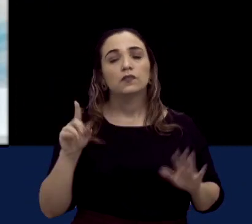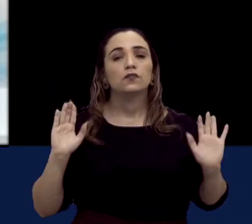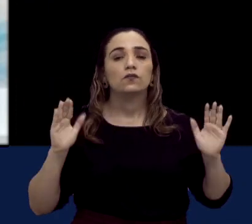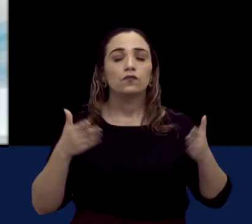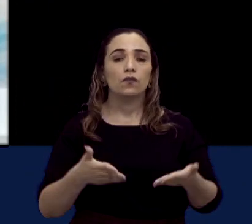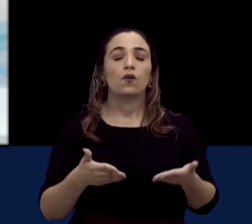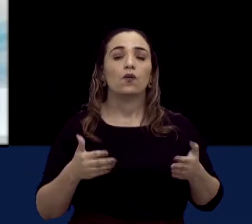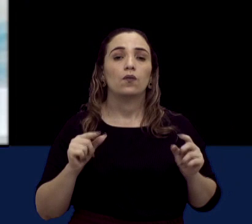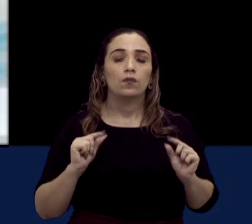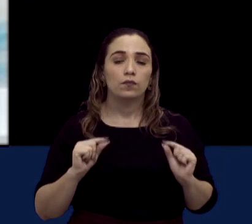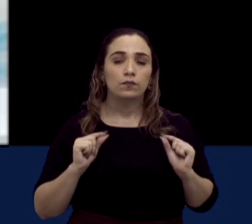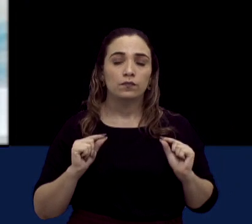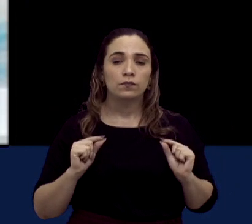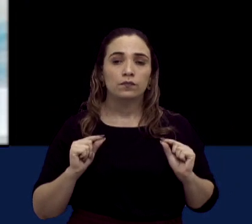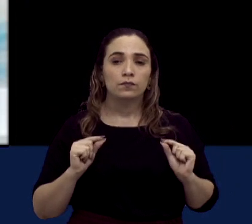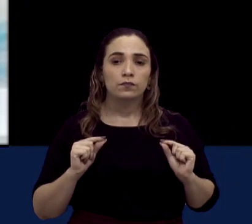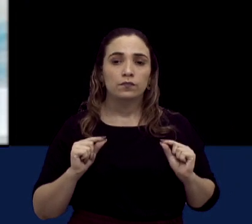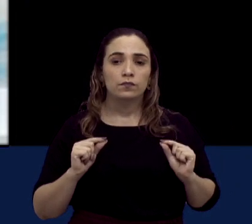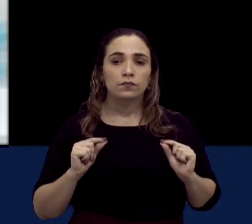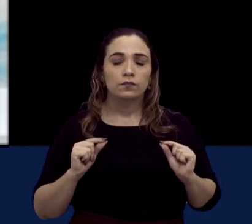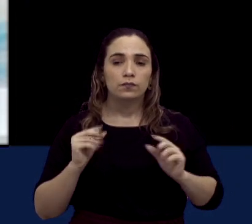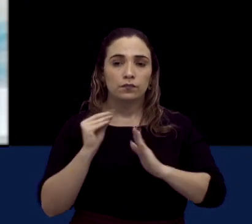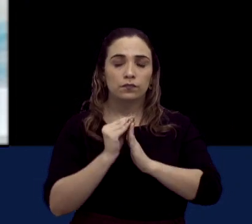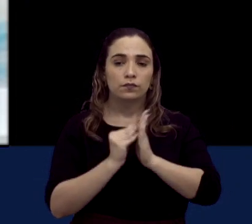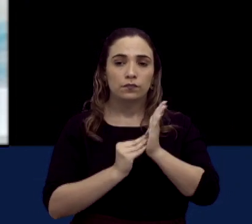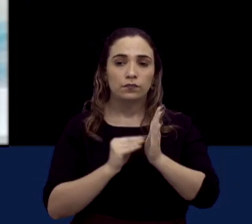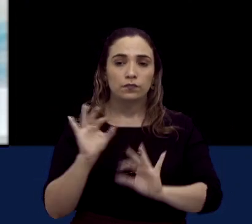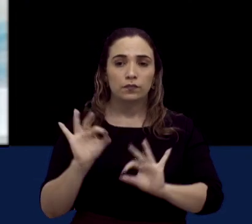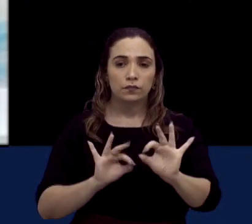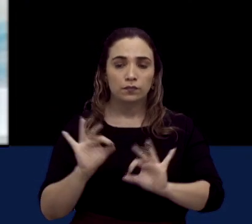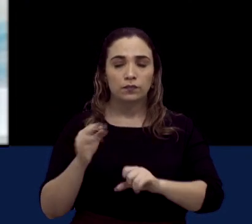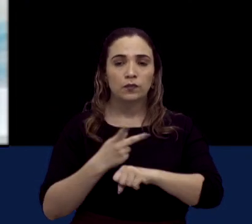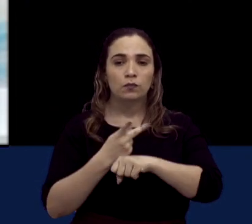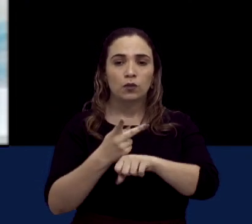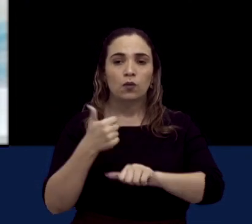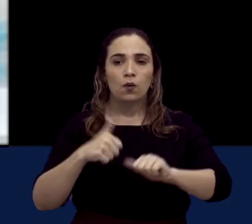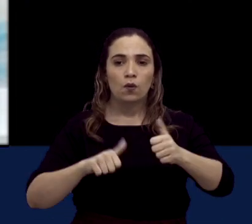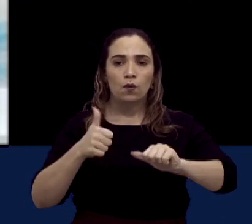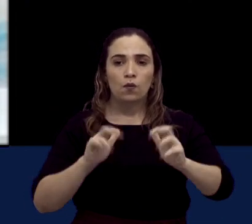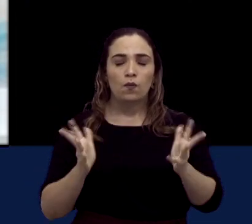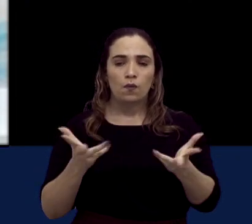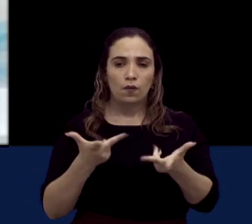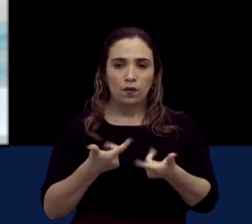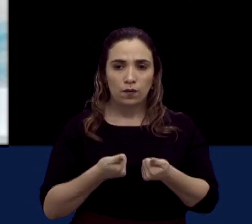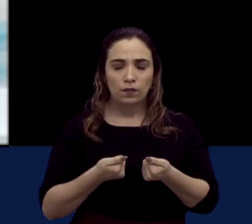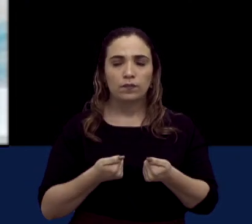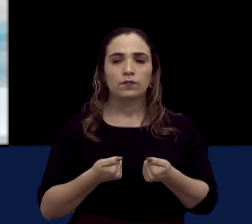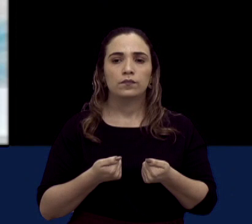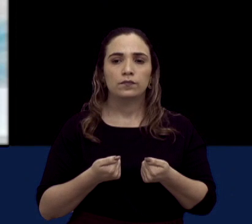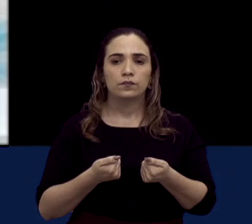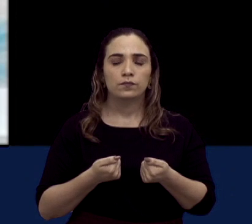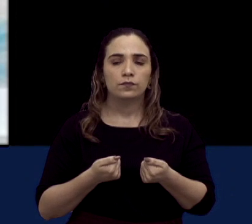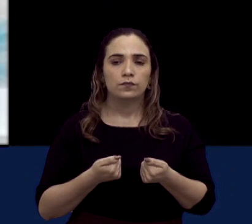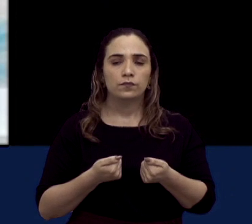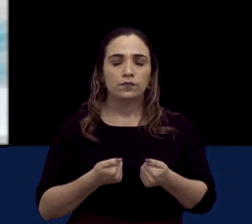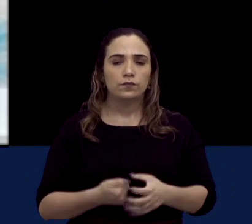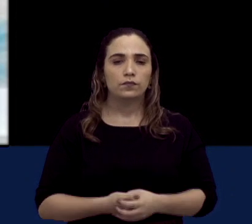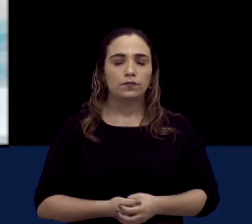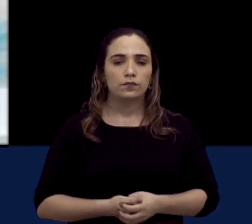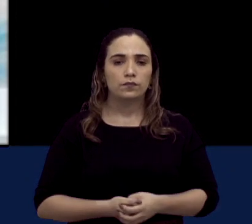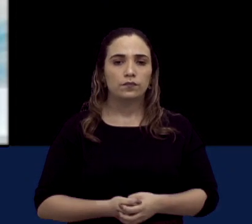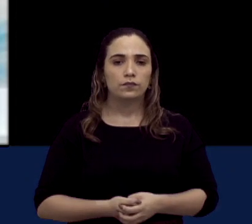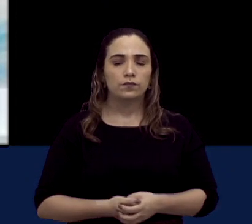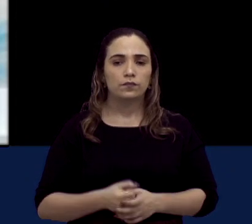na verdade, na regulação, na busca de qualidade e eficiência, na execução,